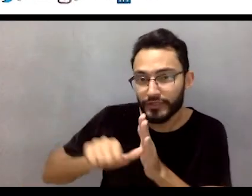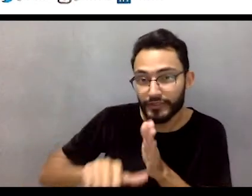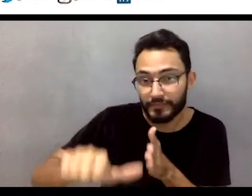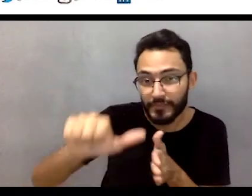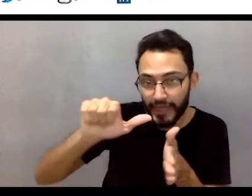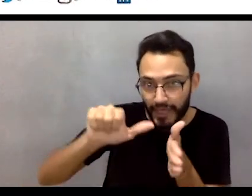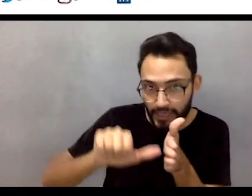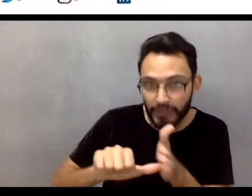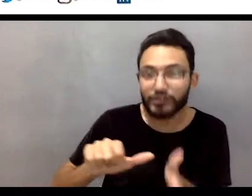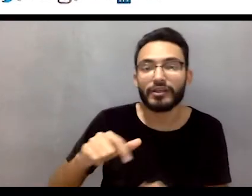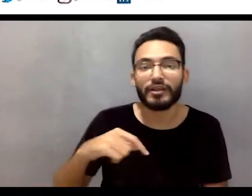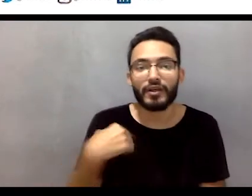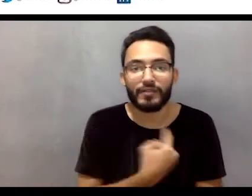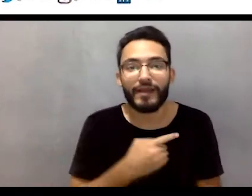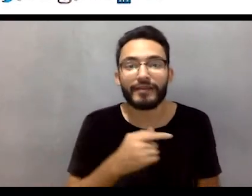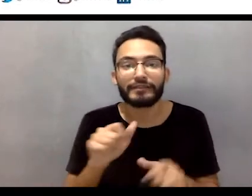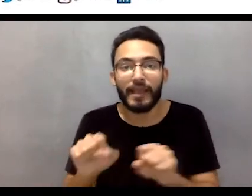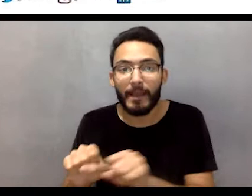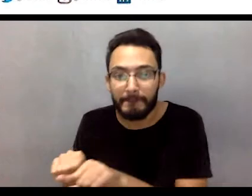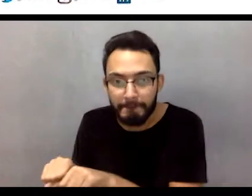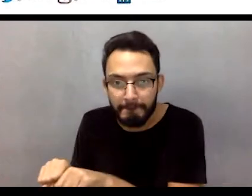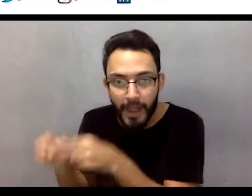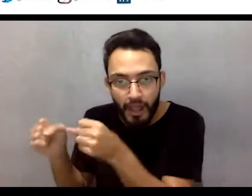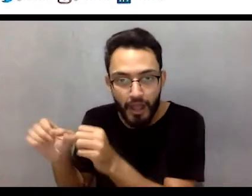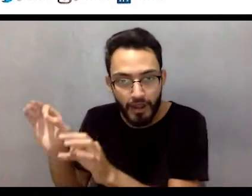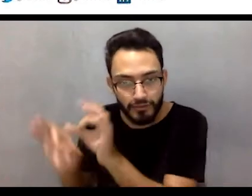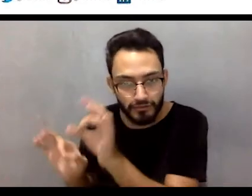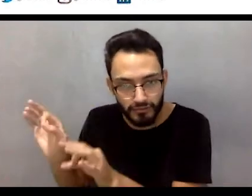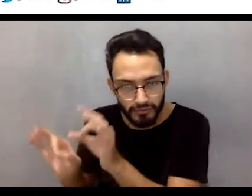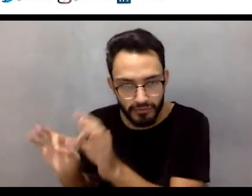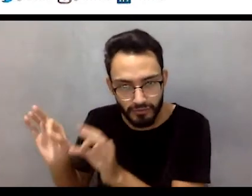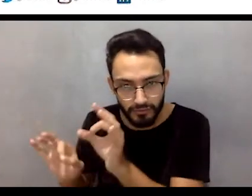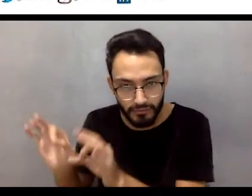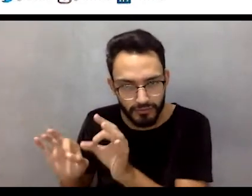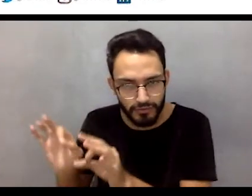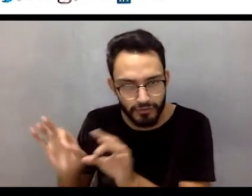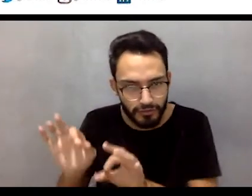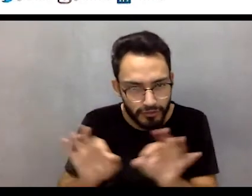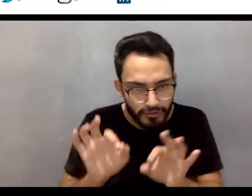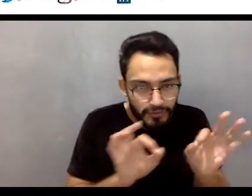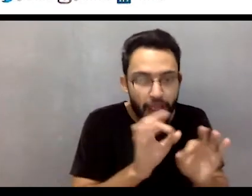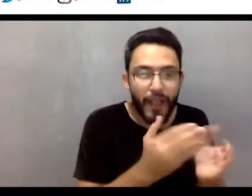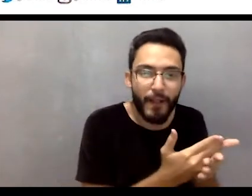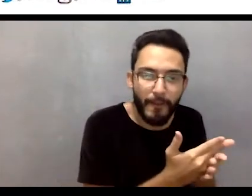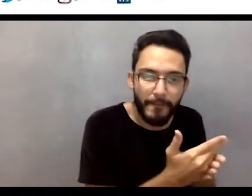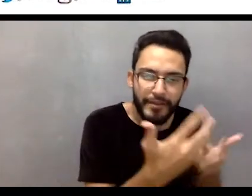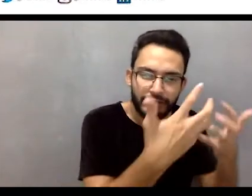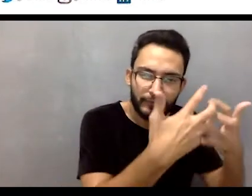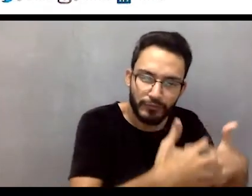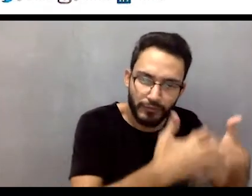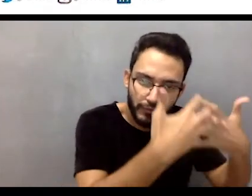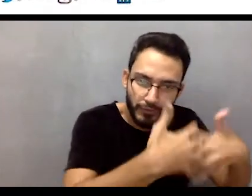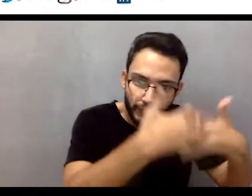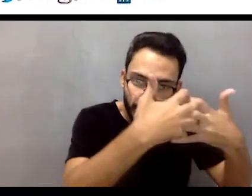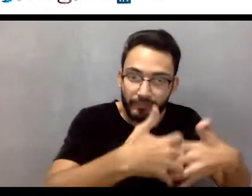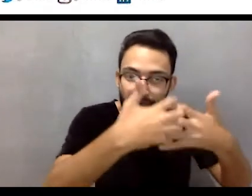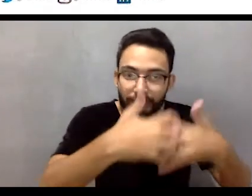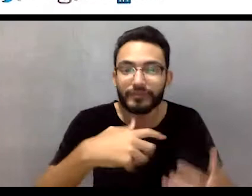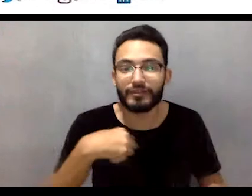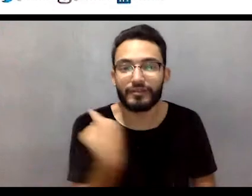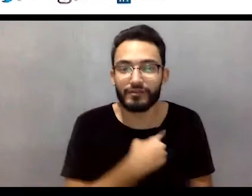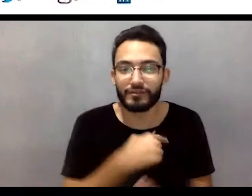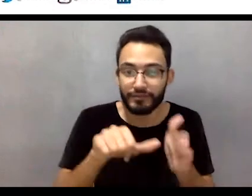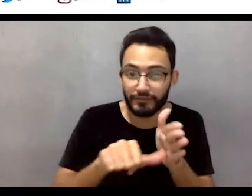quebramos aquele backlog em tarefas e começamos a executar as tarefas durante a nossa